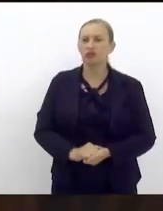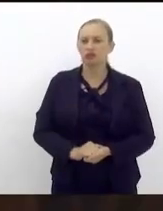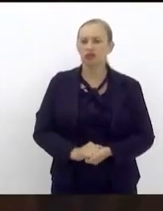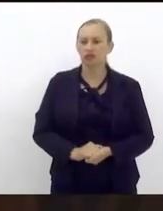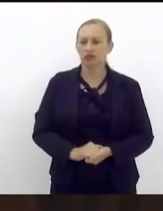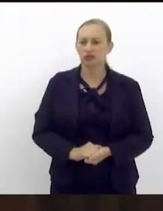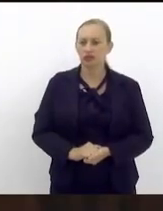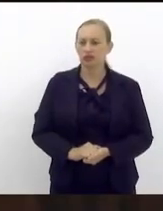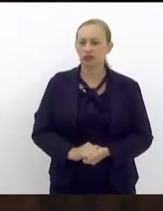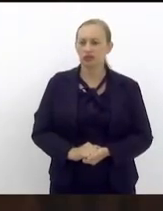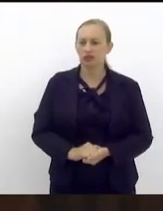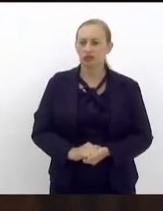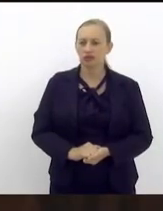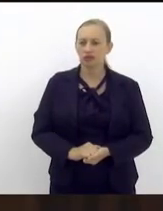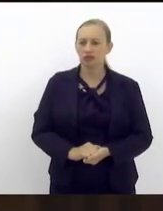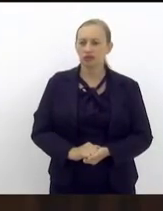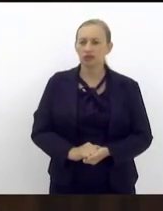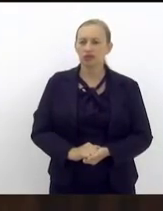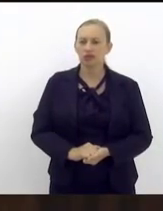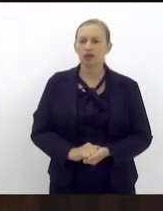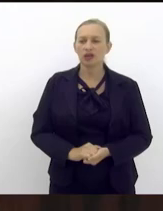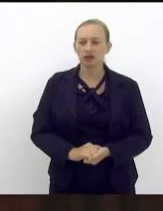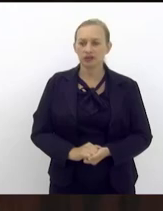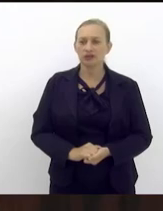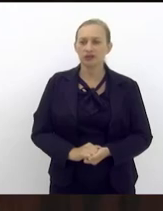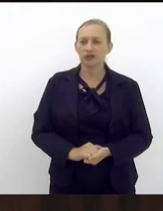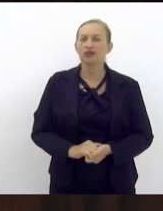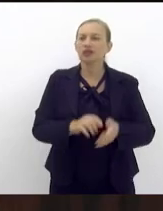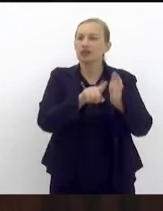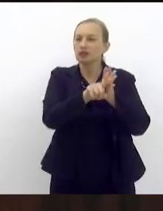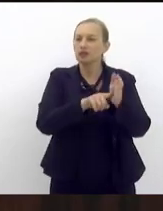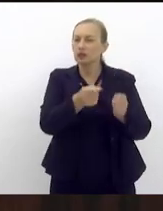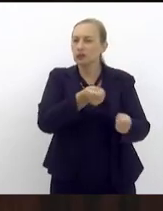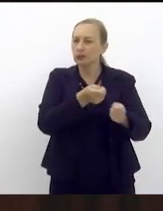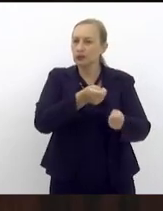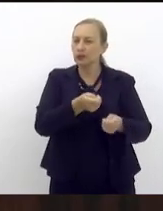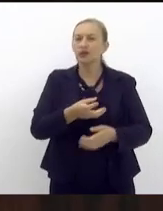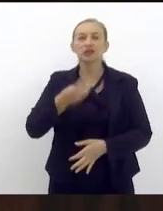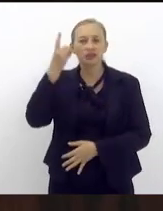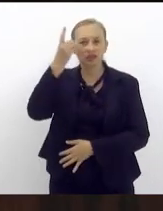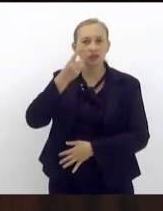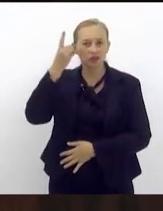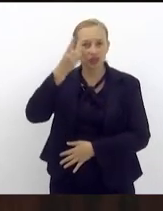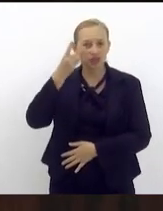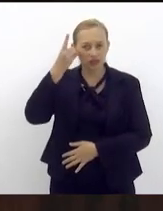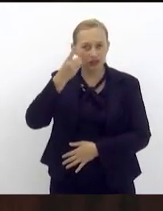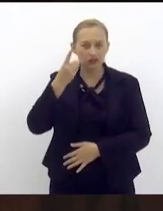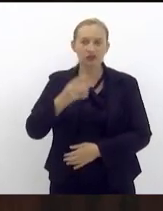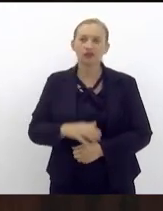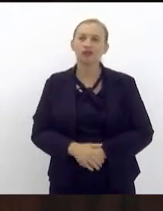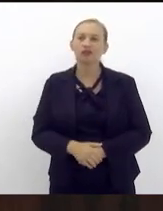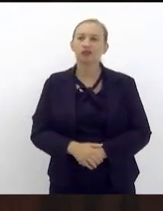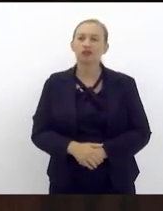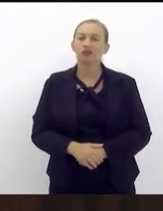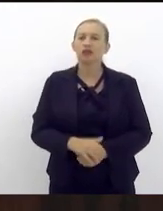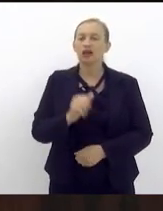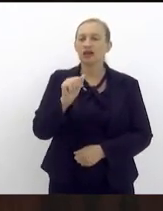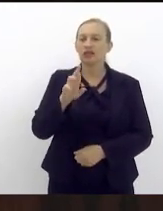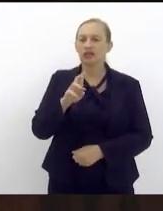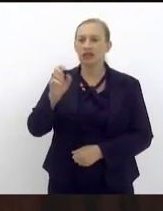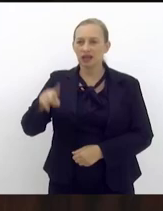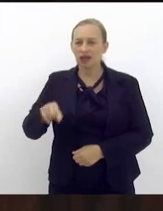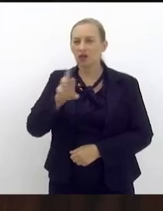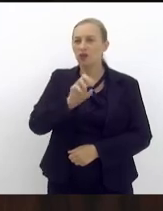para emitir parecer pela comissão de orçamento Finanças e fiscalização financeira e controle e deputado esta licenciado André Corrêa